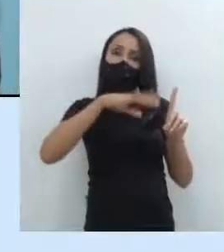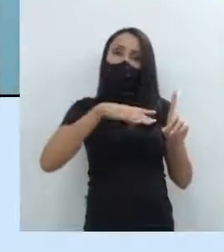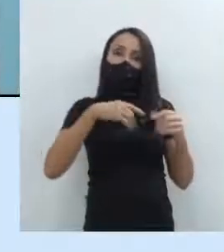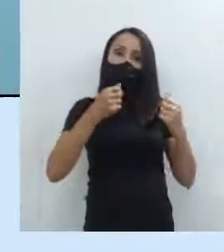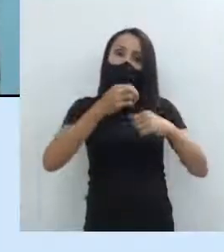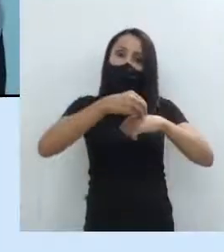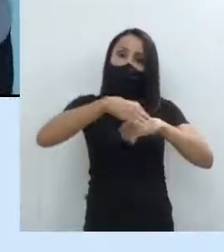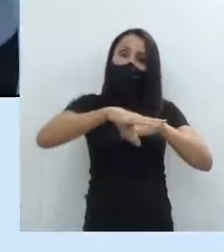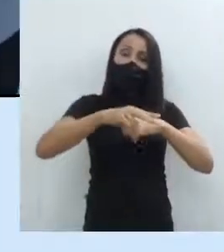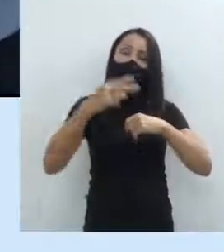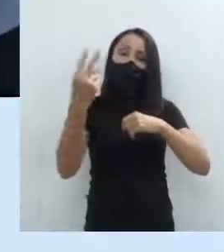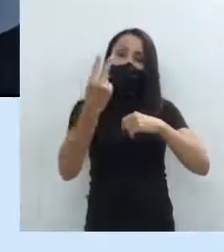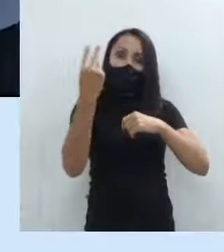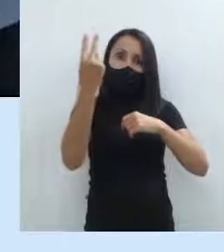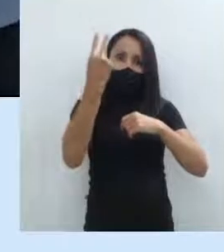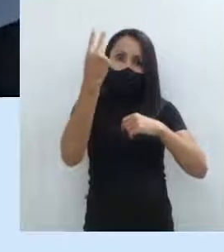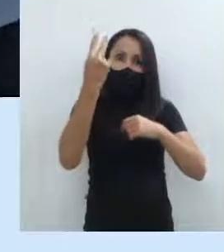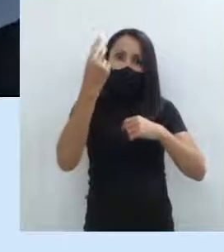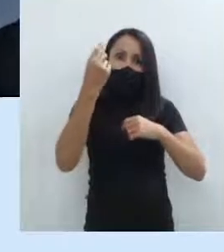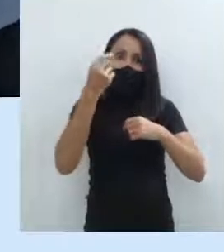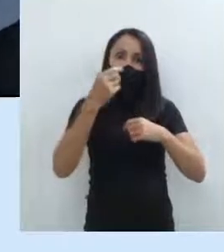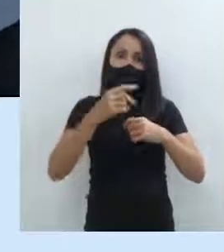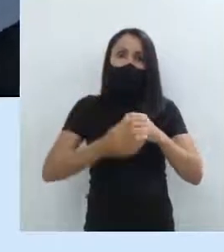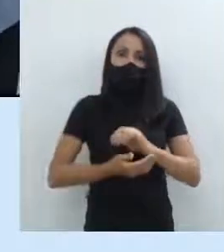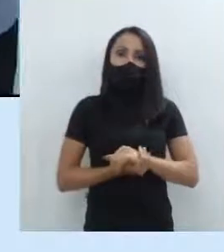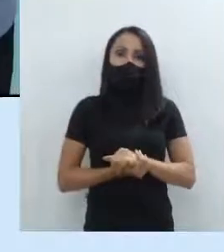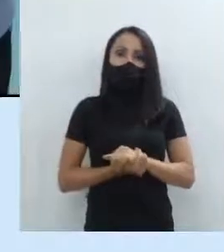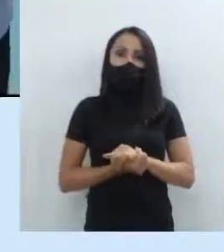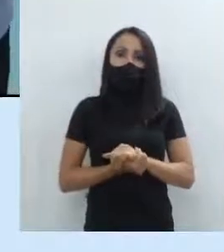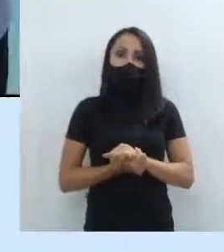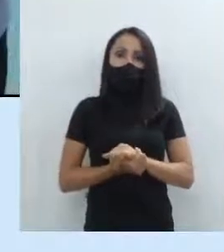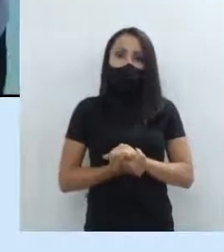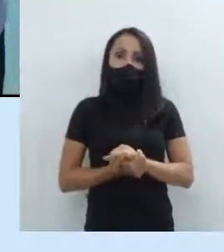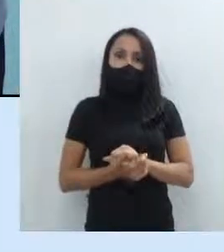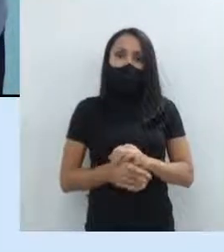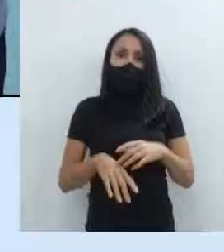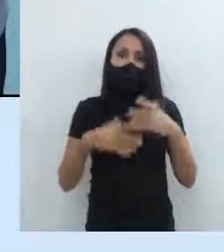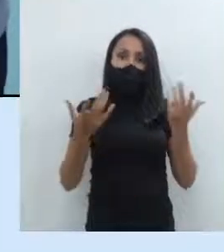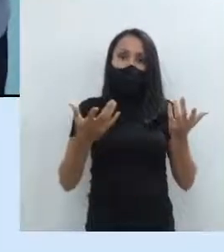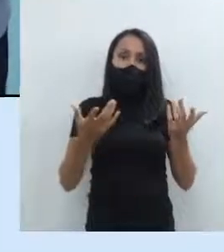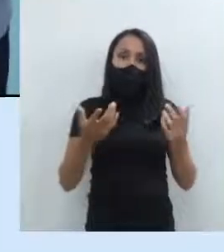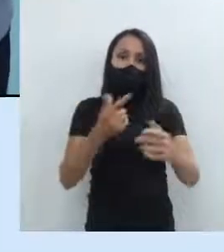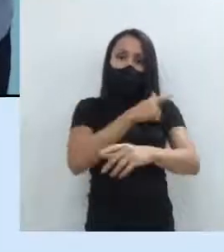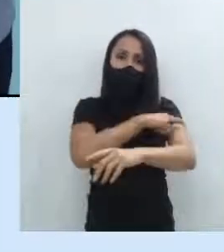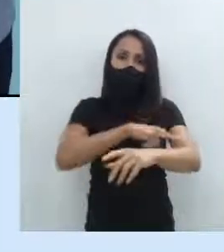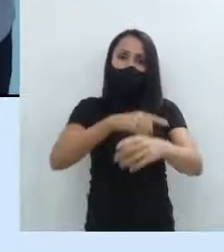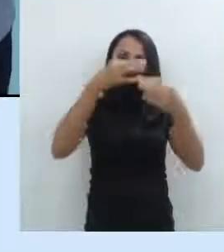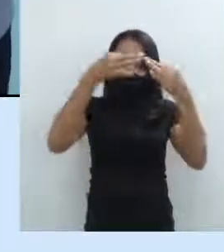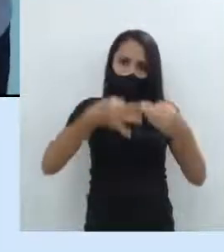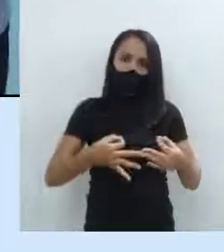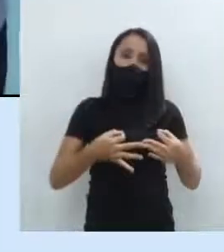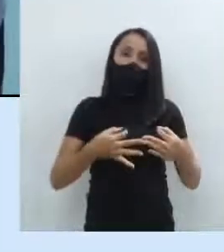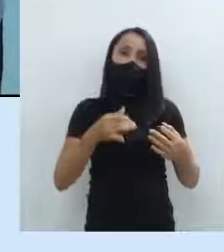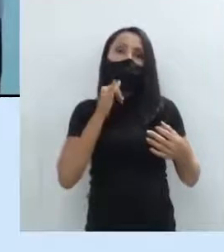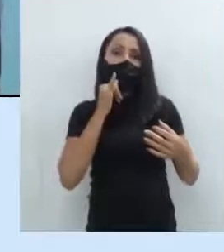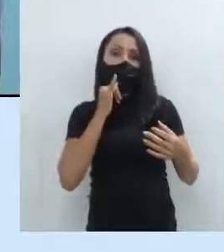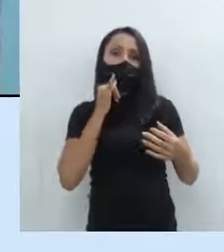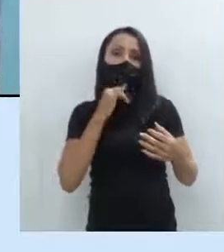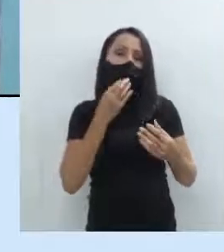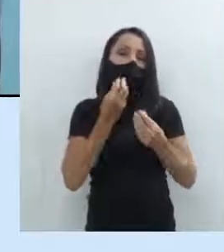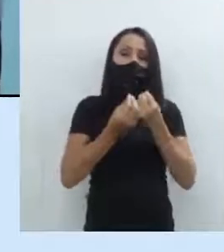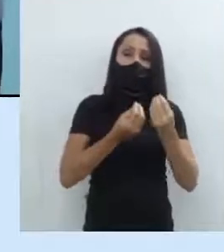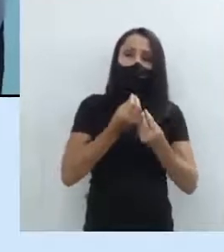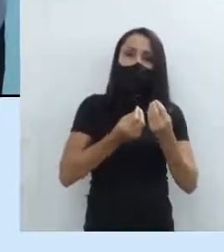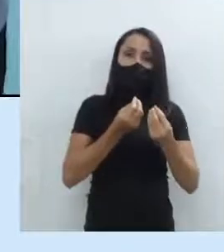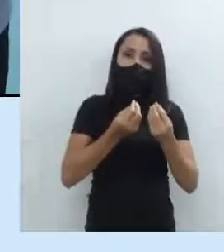transmitir valores. E o mito serve de paradigma de comportamento para nós, ou seja, exemplo de como